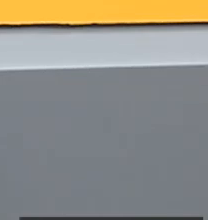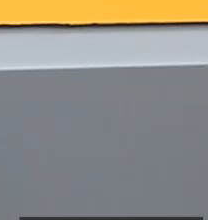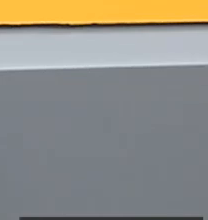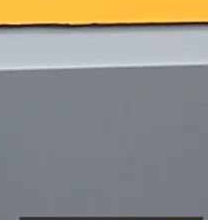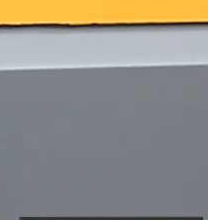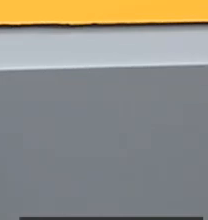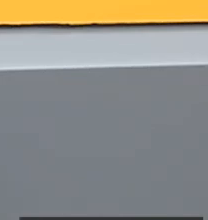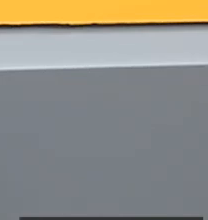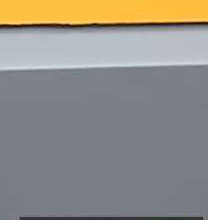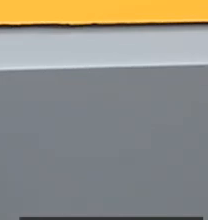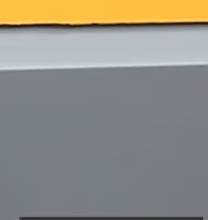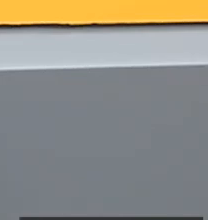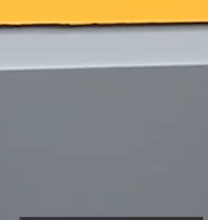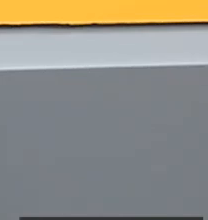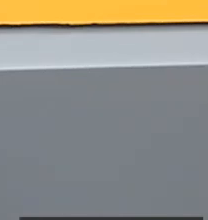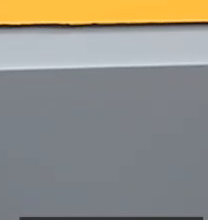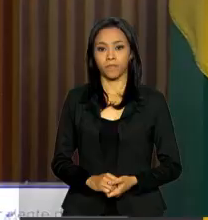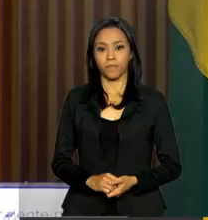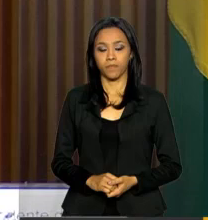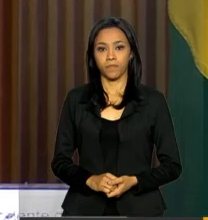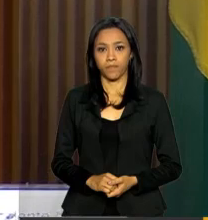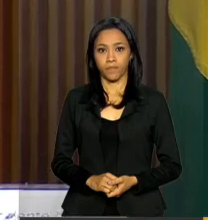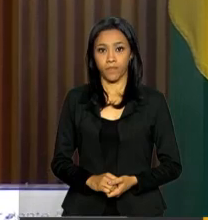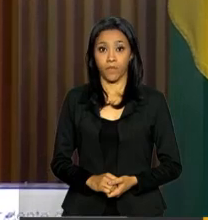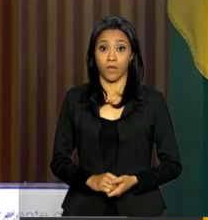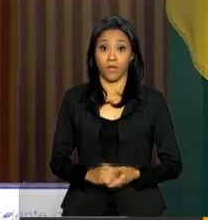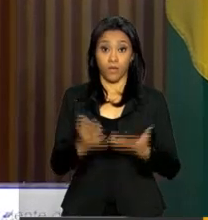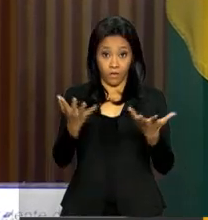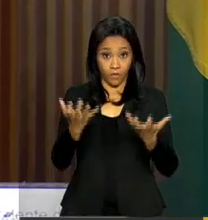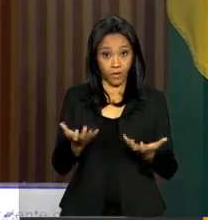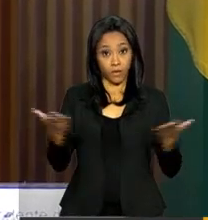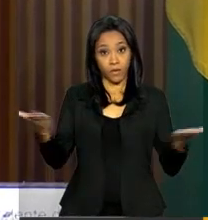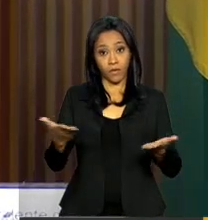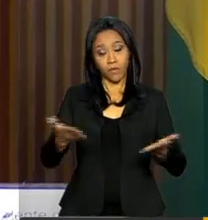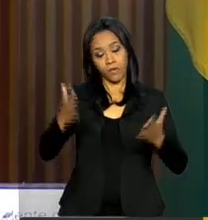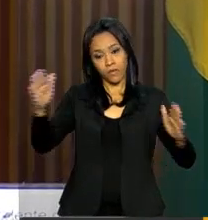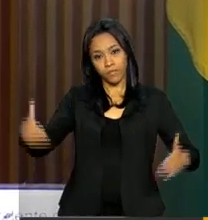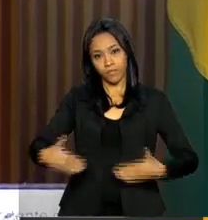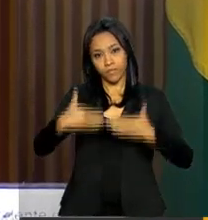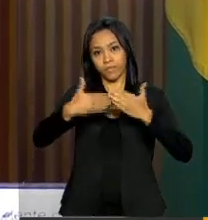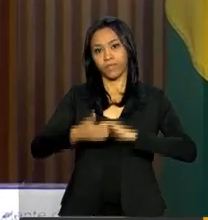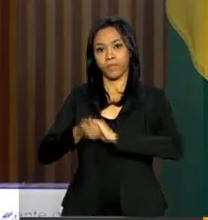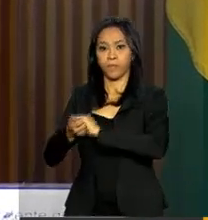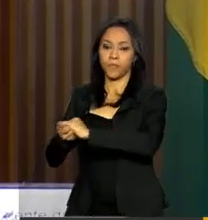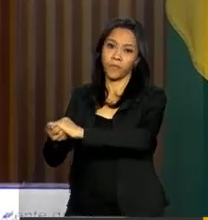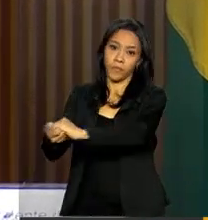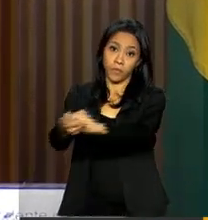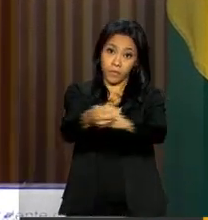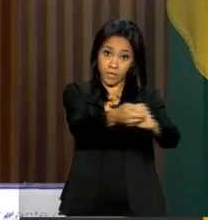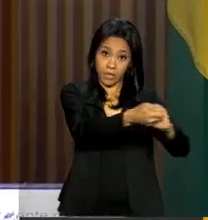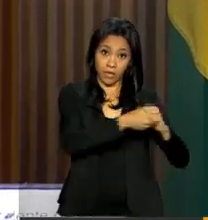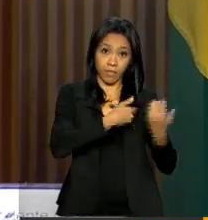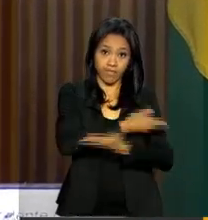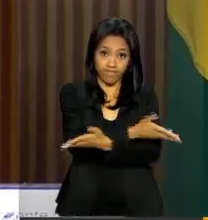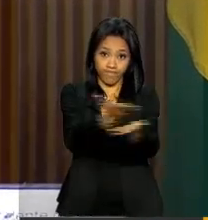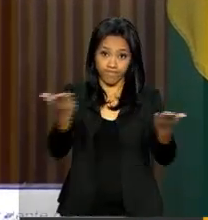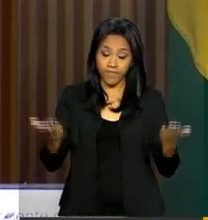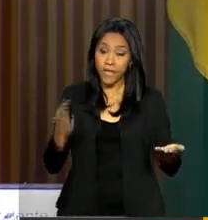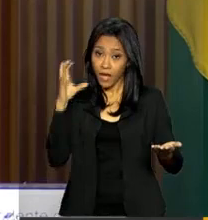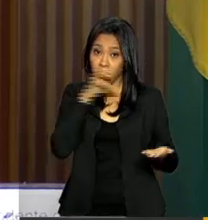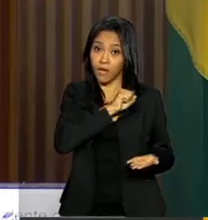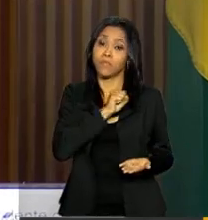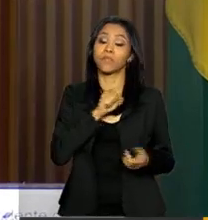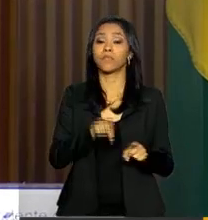penitenciário veja como foi eu quero agora cumprimentá-los coletivamente e muito rapidamente